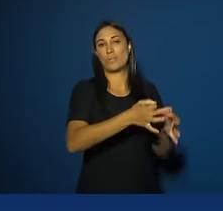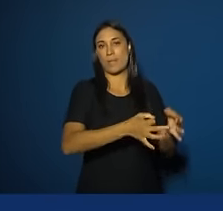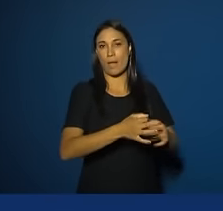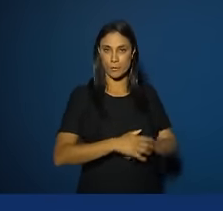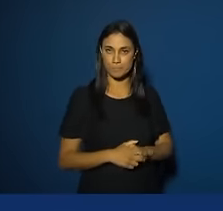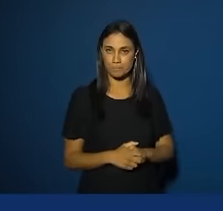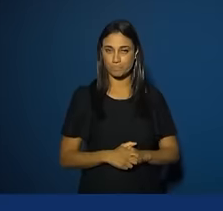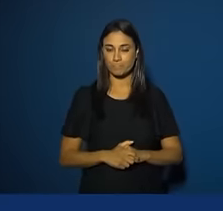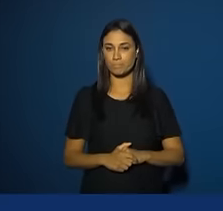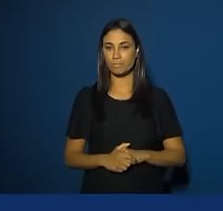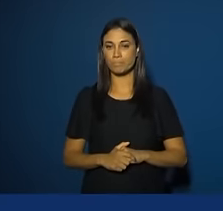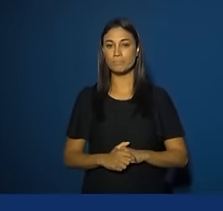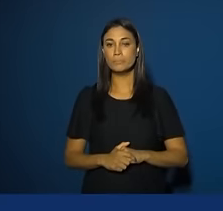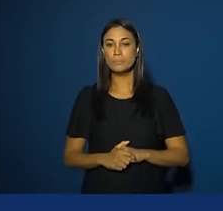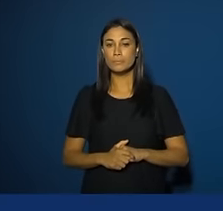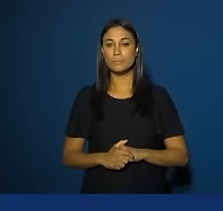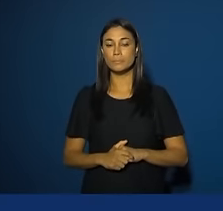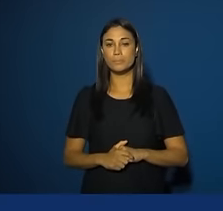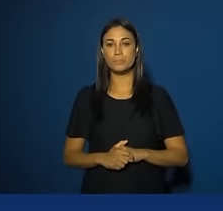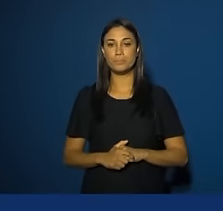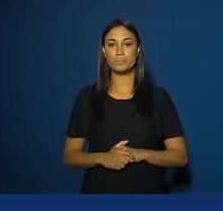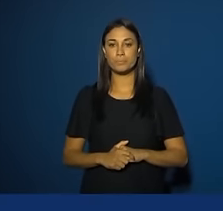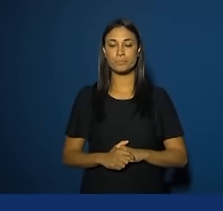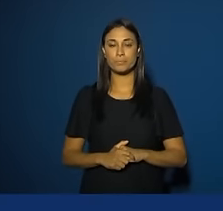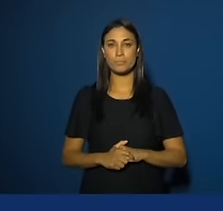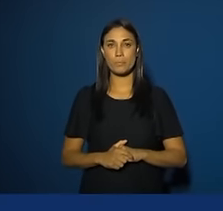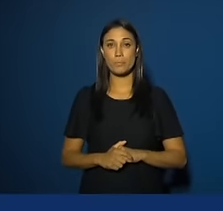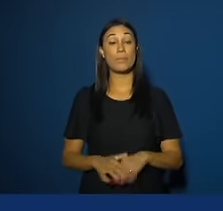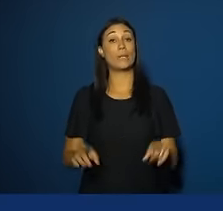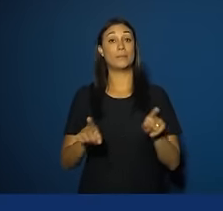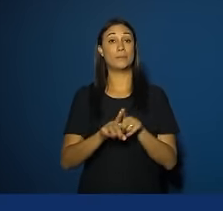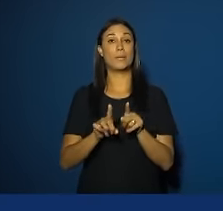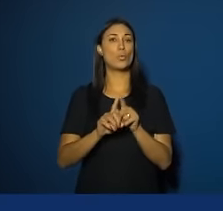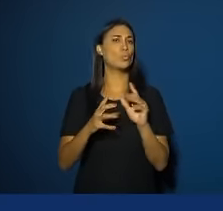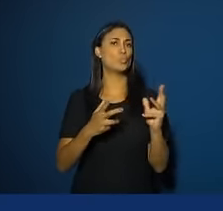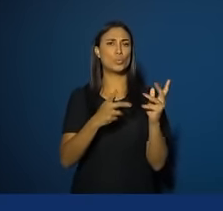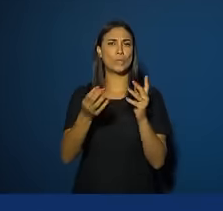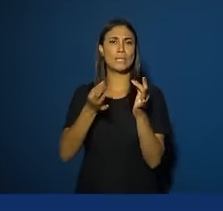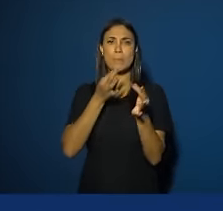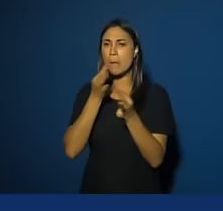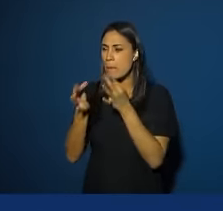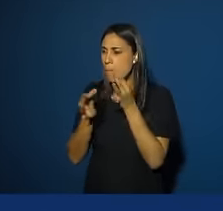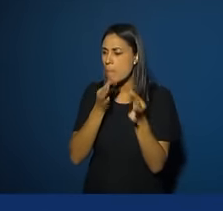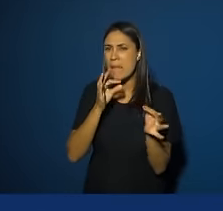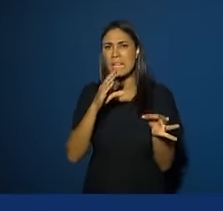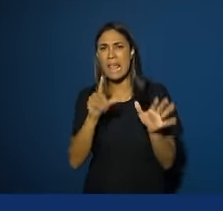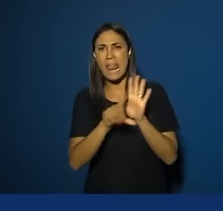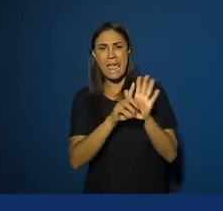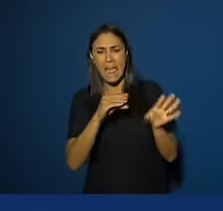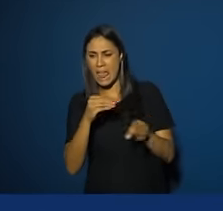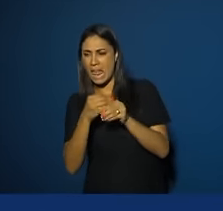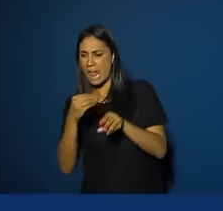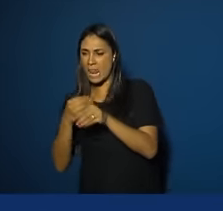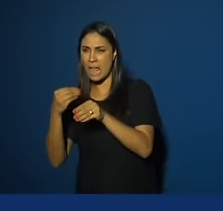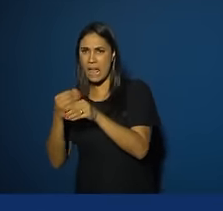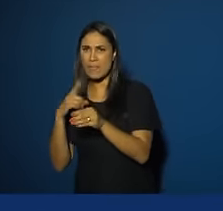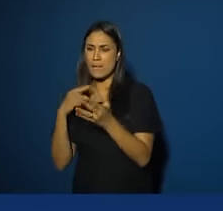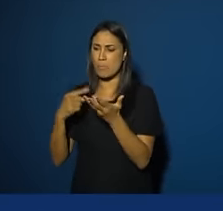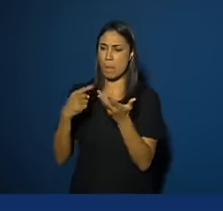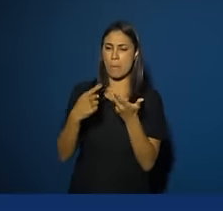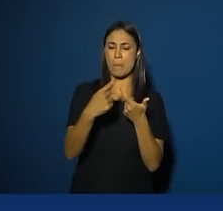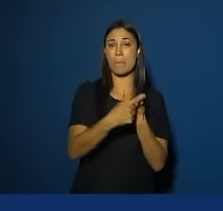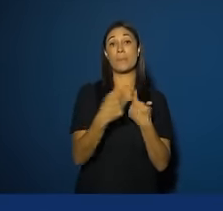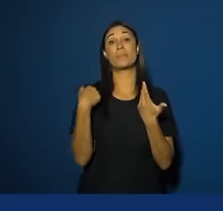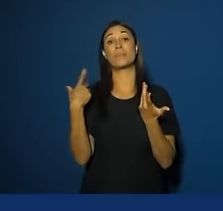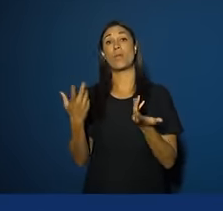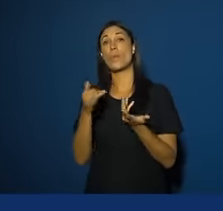Eh com Tod todos os o o as eventuais críticas mas tem emenda demais tem emenda de menos tem isso tem aquilo